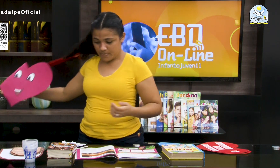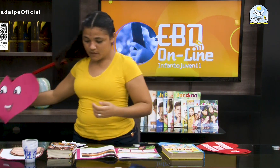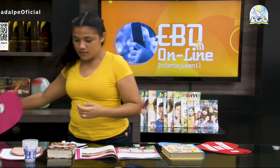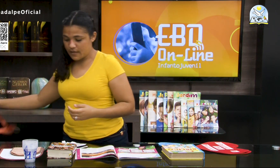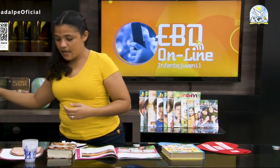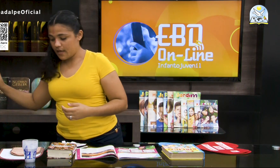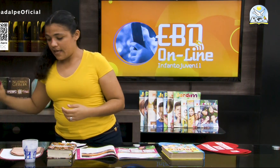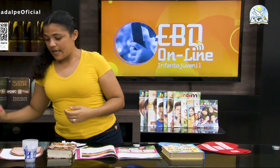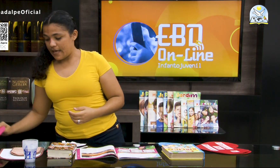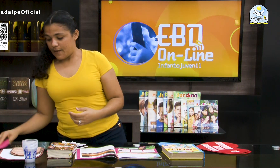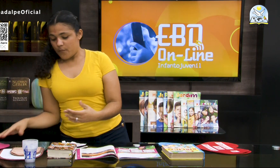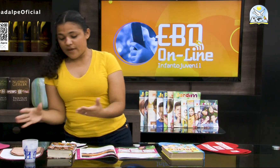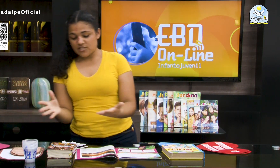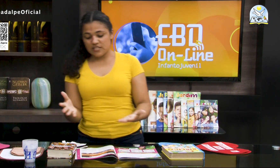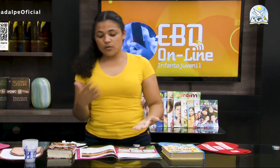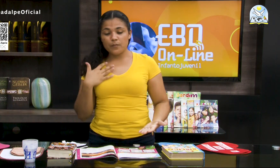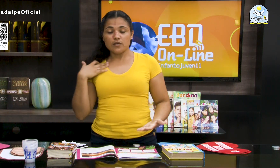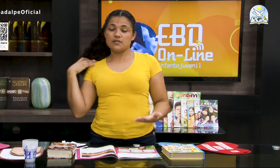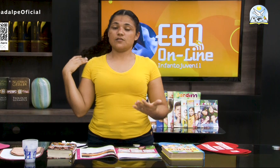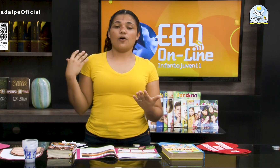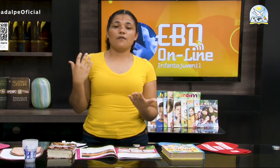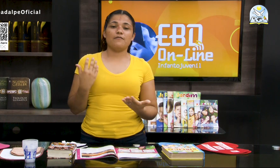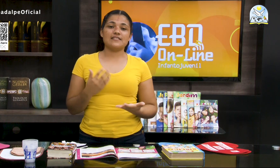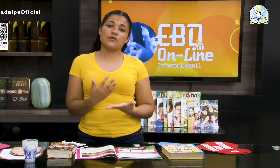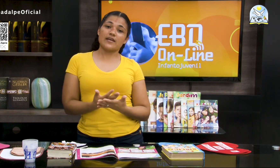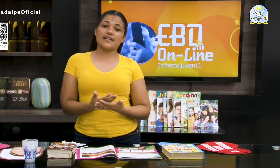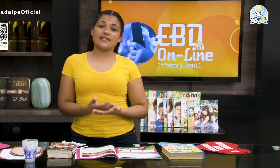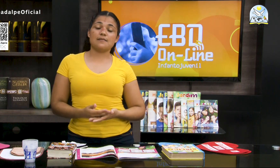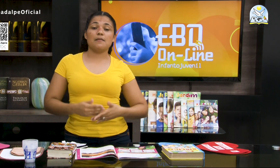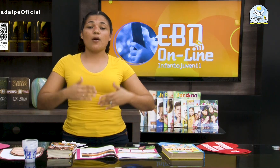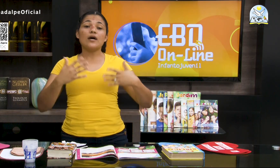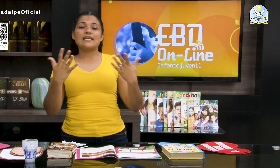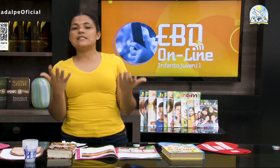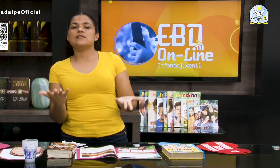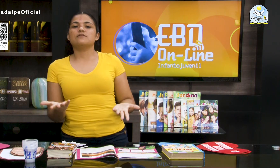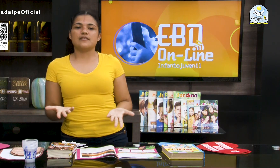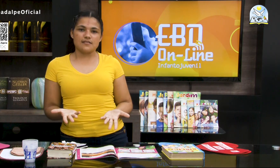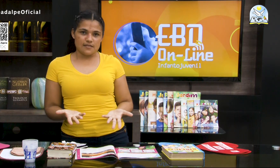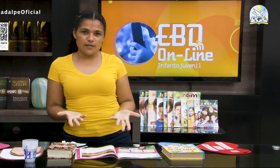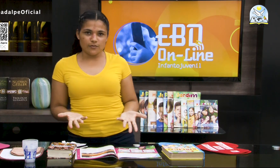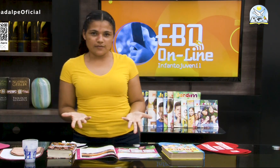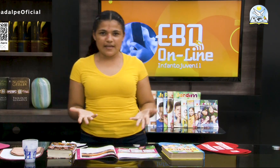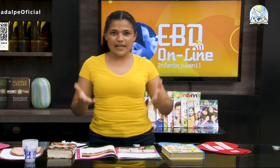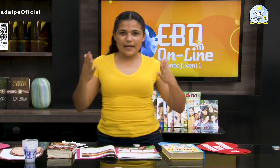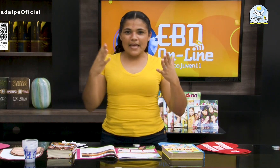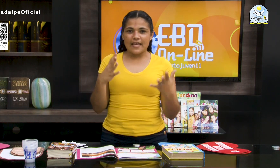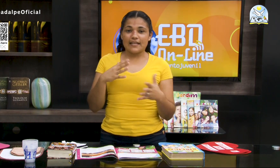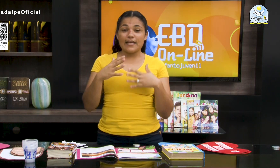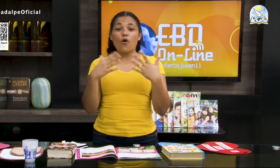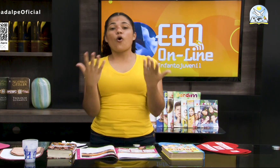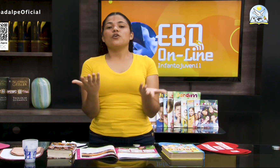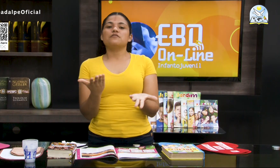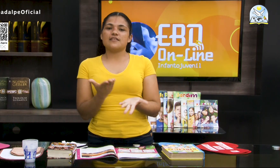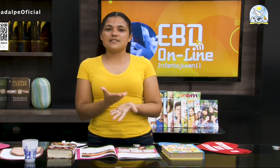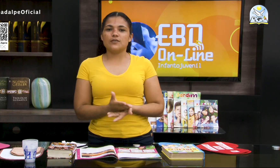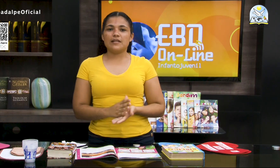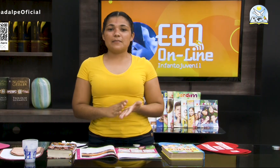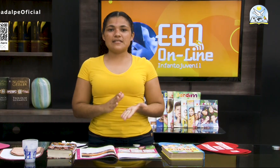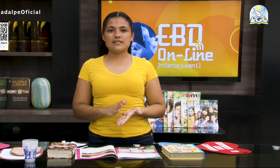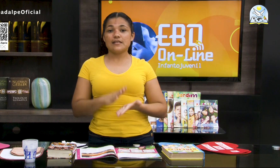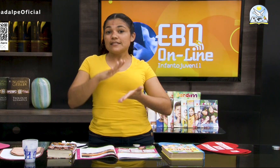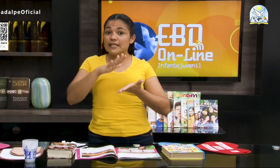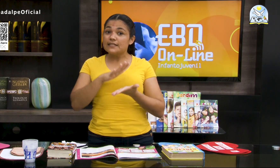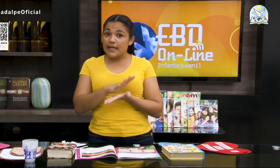mostrar, né? Porque a gente não pode só fazer com que a criança memorize o versículo, né? Ela decore o